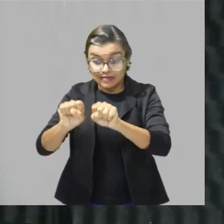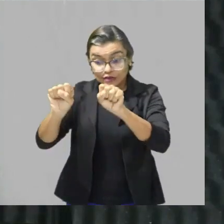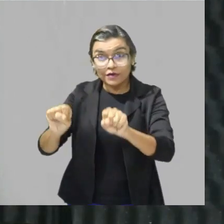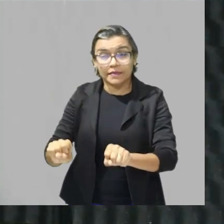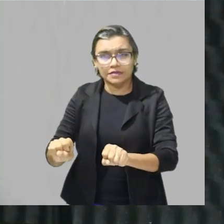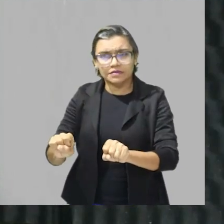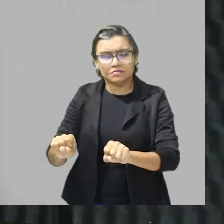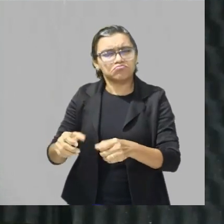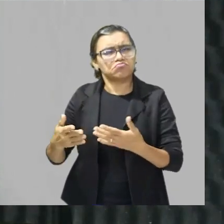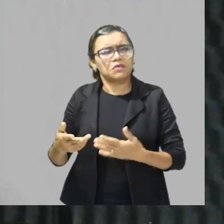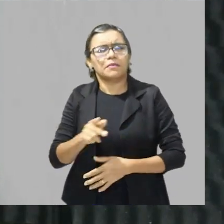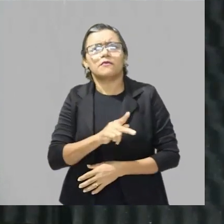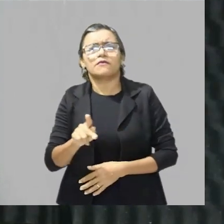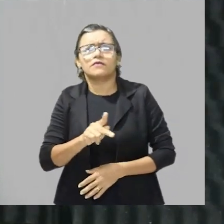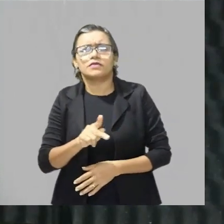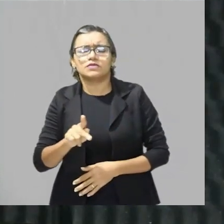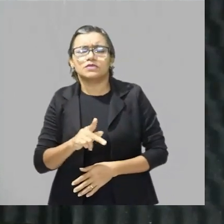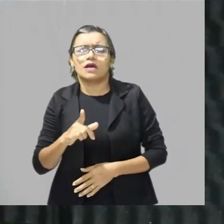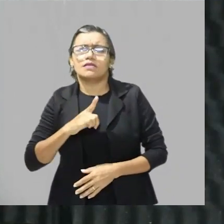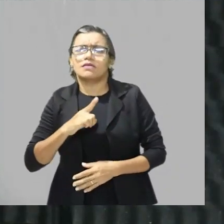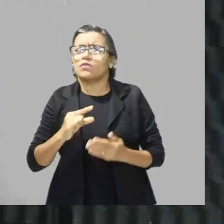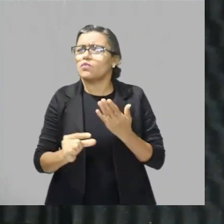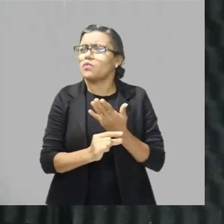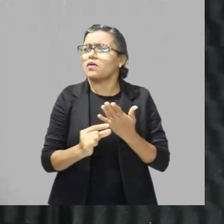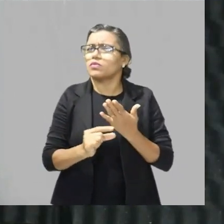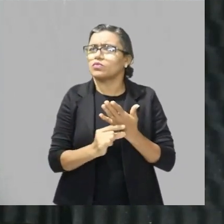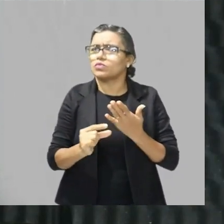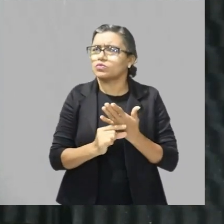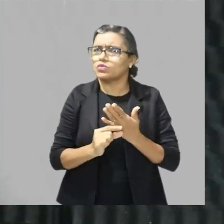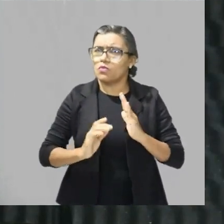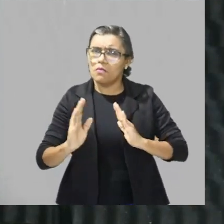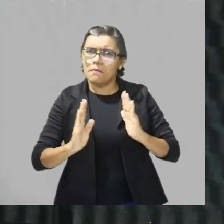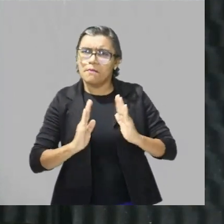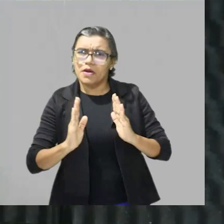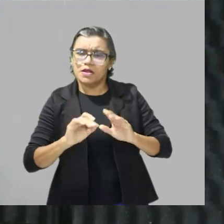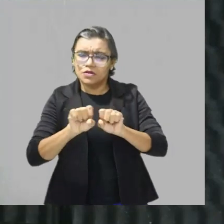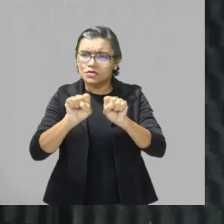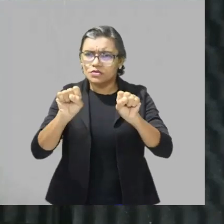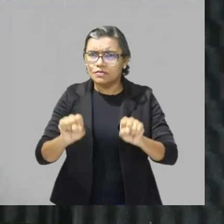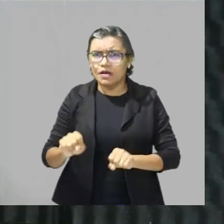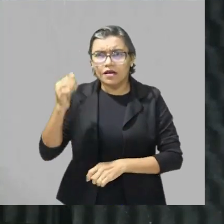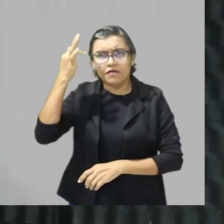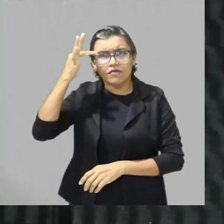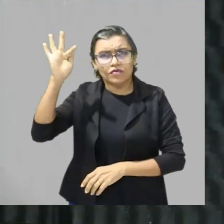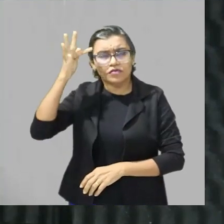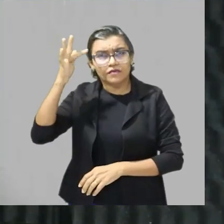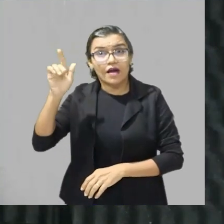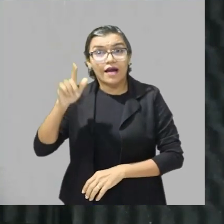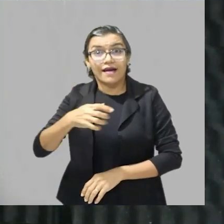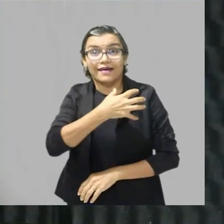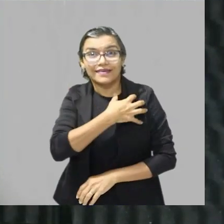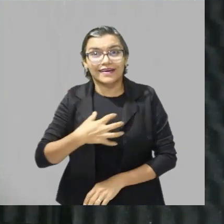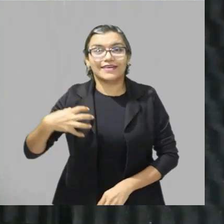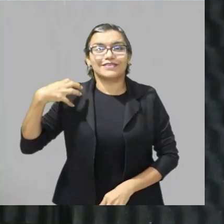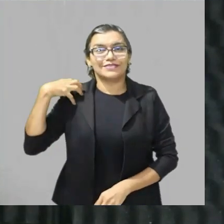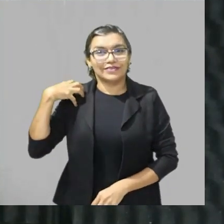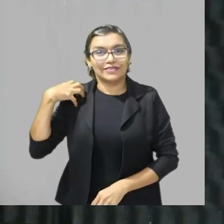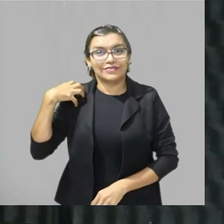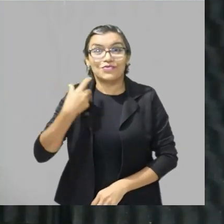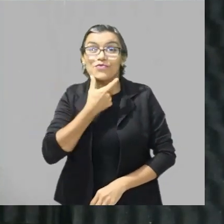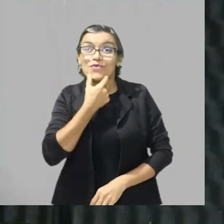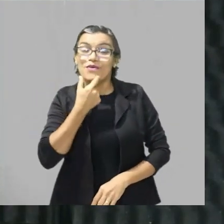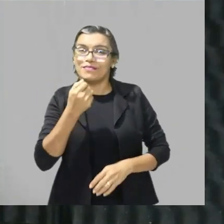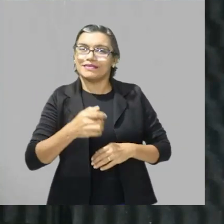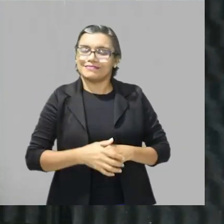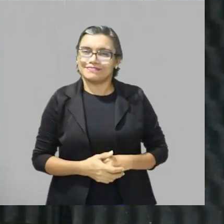Professor Quem é o autor aí que tem um período um período sistemático da filosofia antiga Aristóteles o que que é